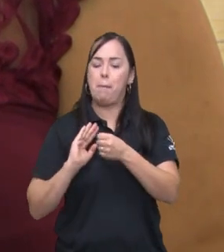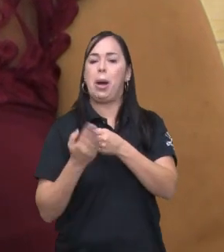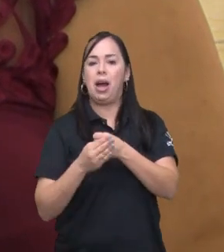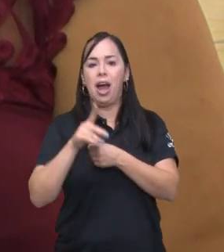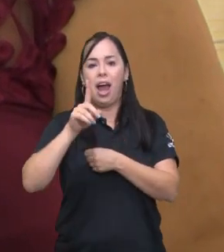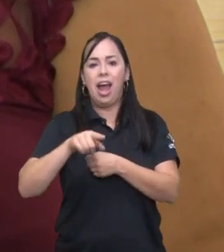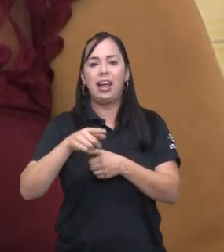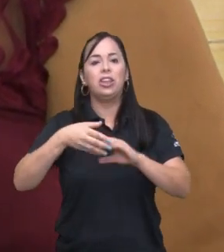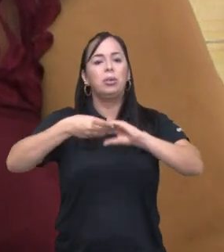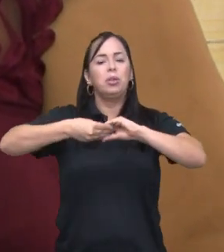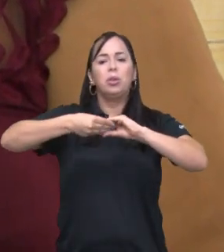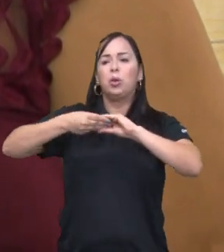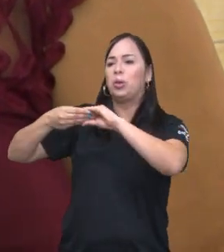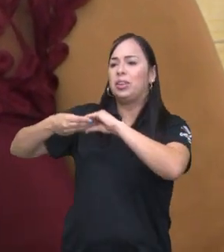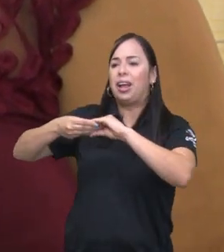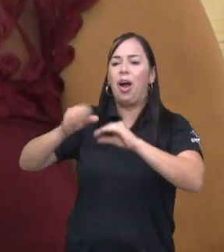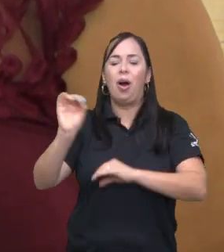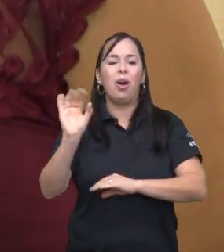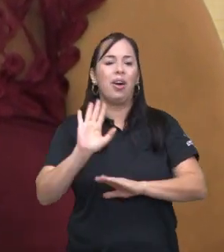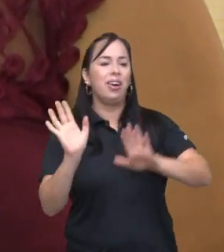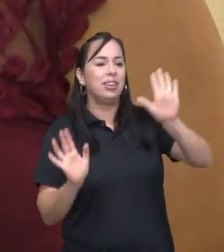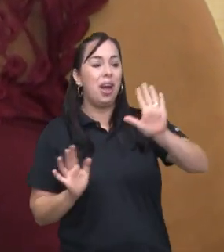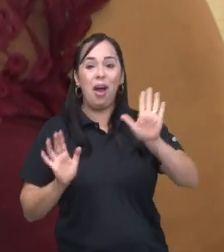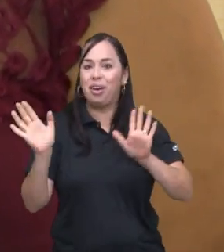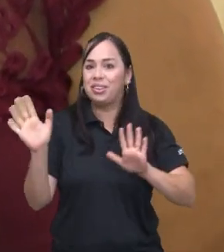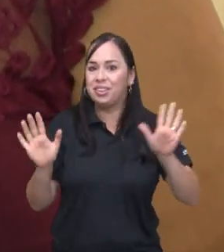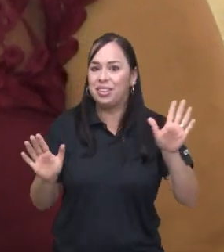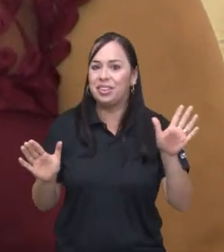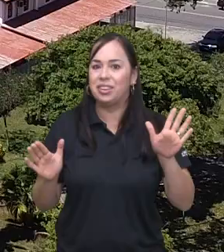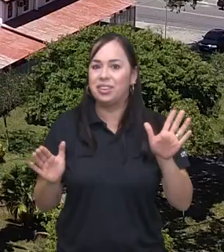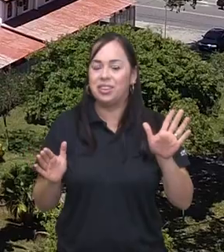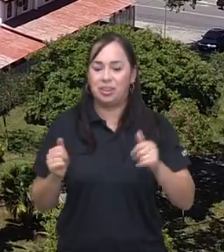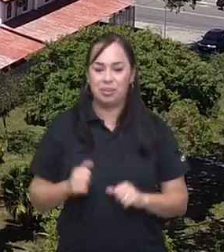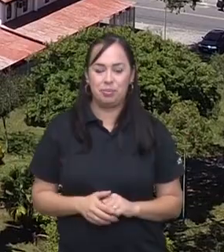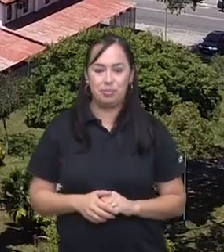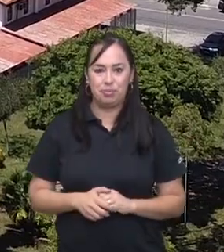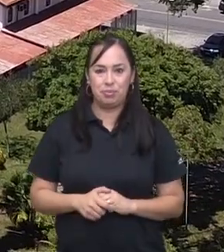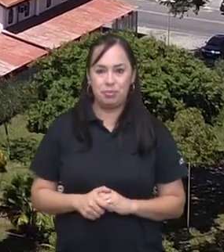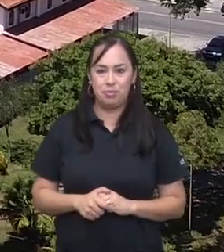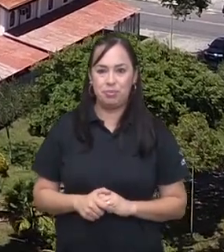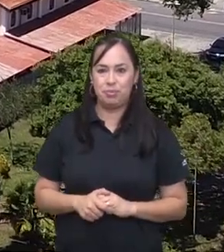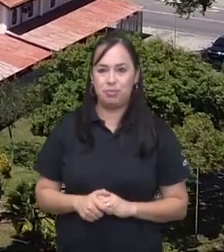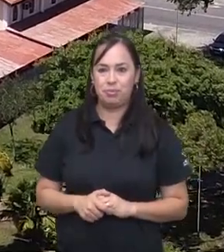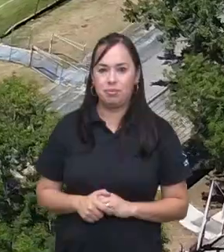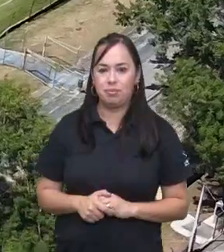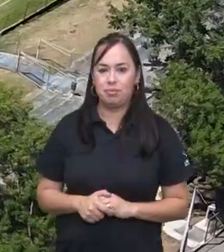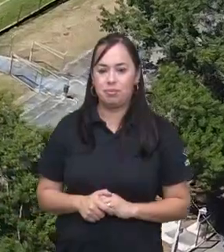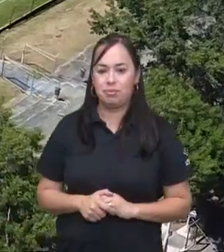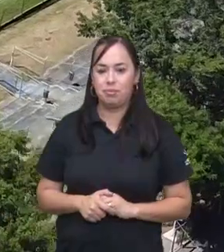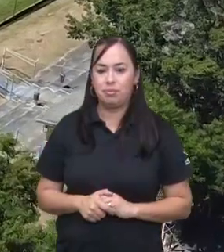todos cumprimentam o outro, né? E aí vamos indo.